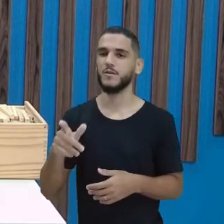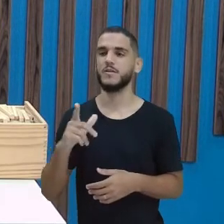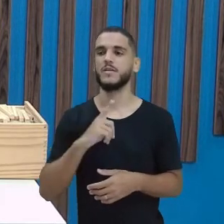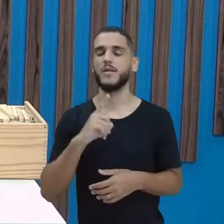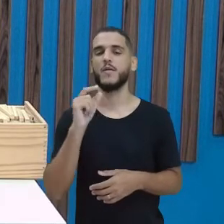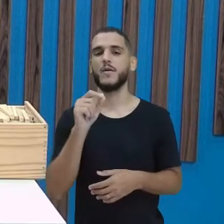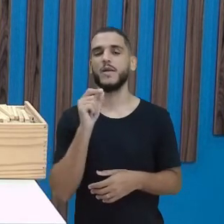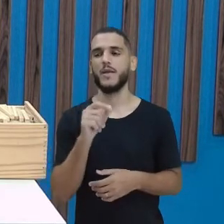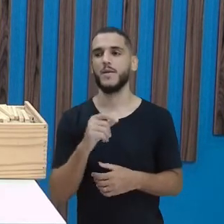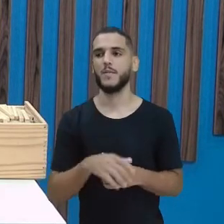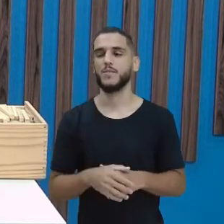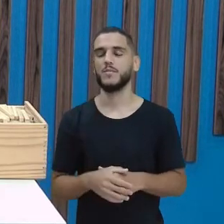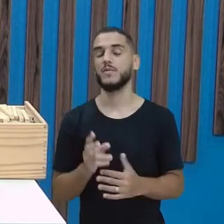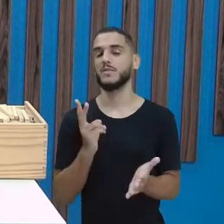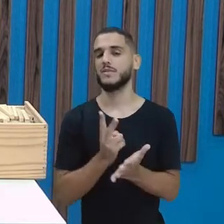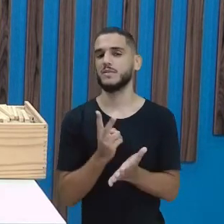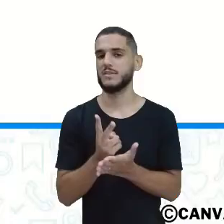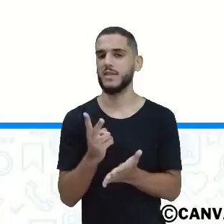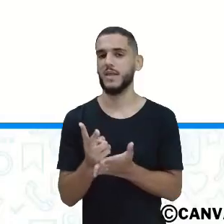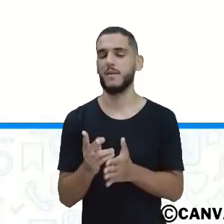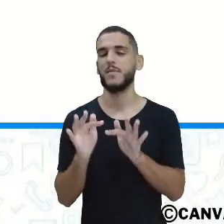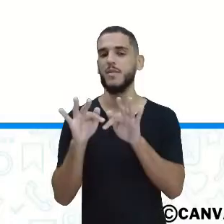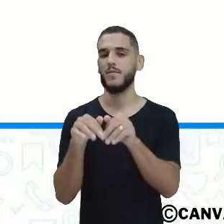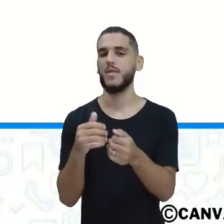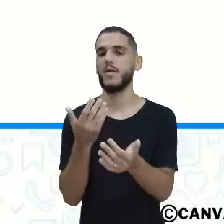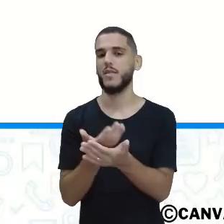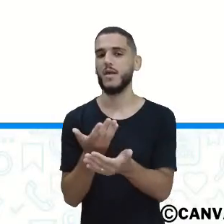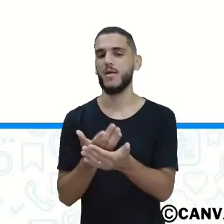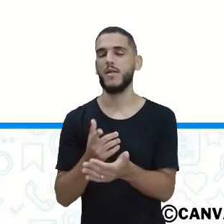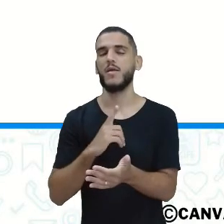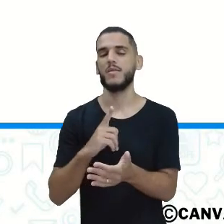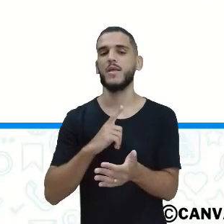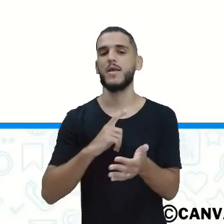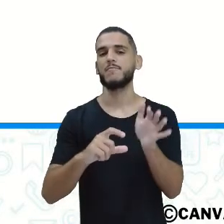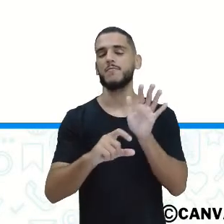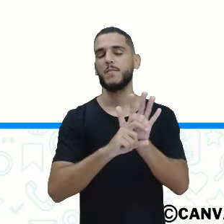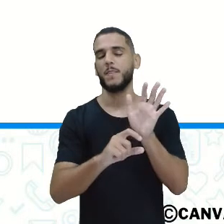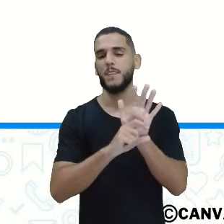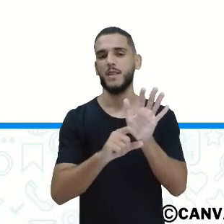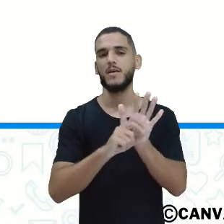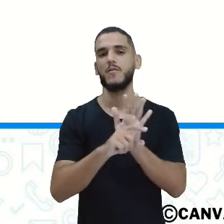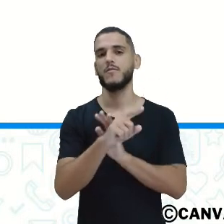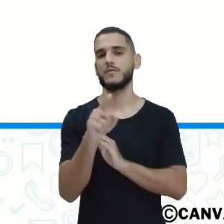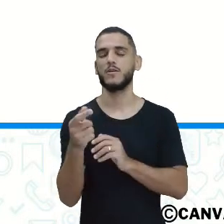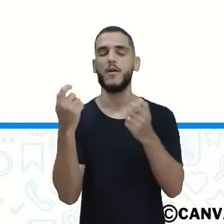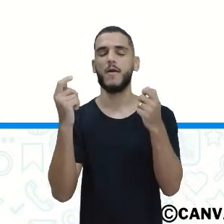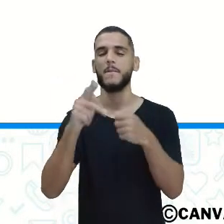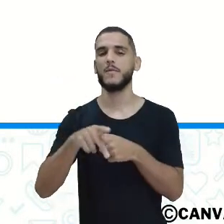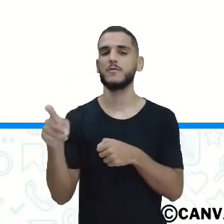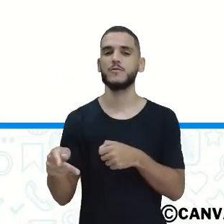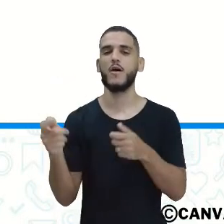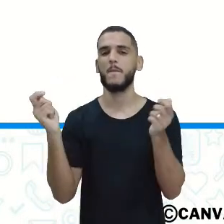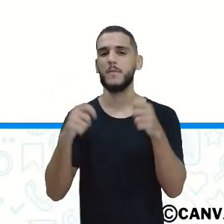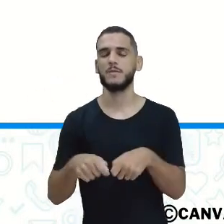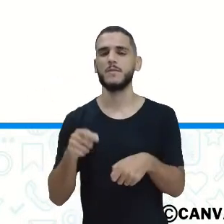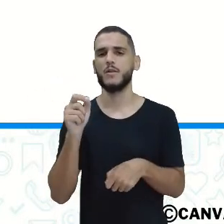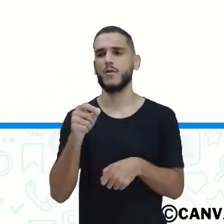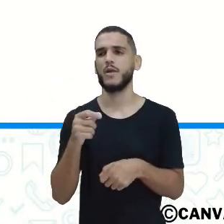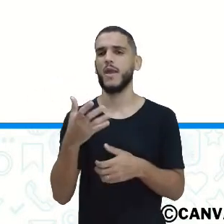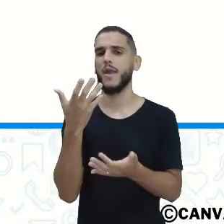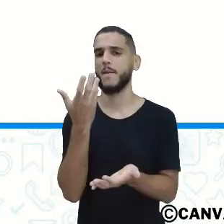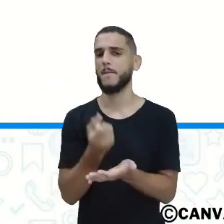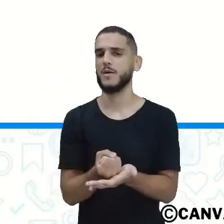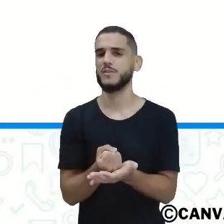olha, toda vez, no final da aula, vou colocar aí, tá certo? Para que os professores possam